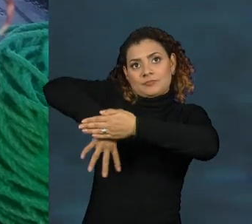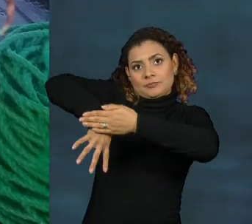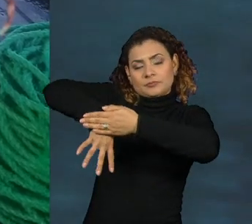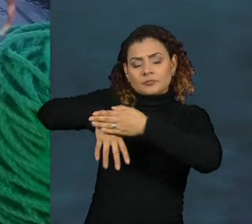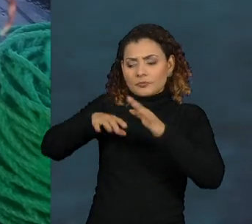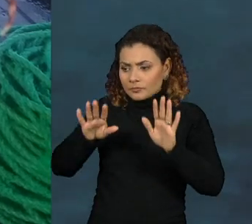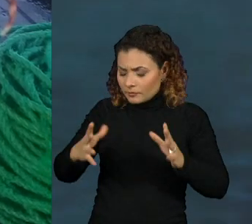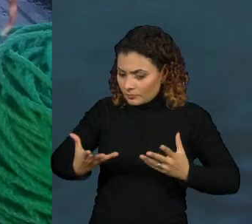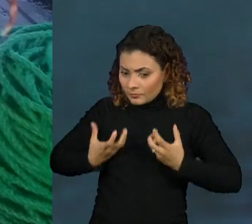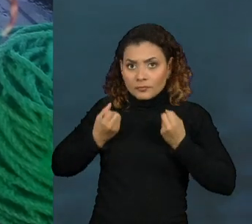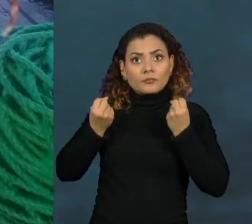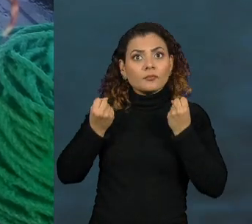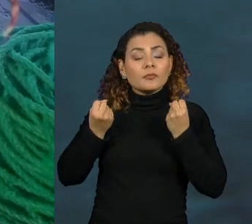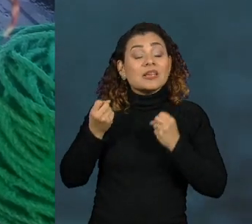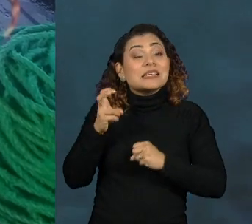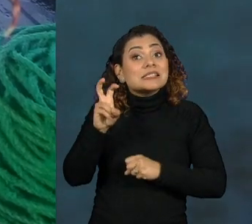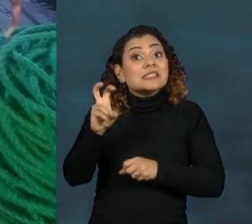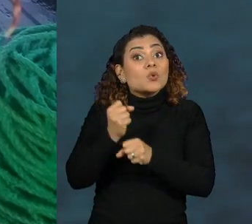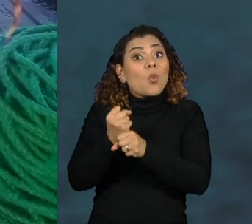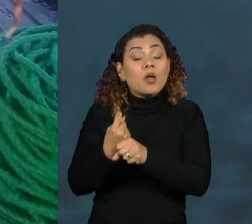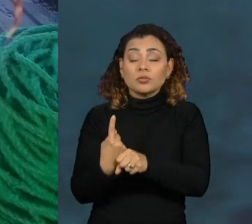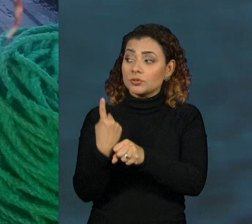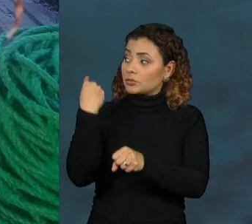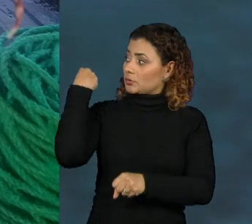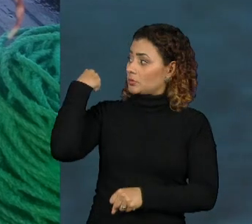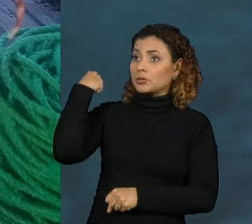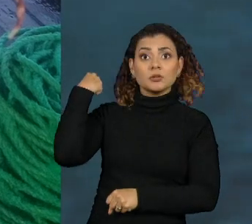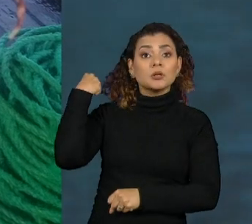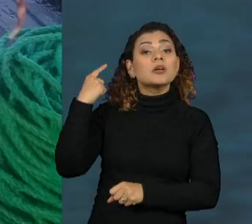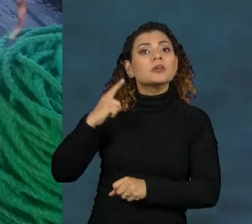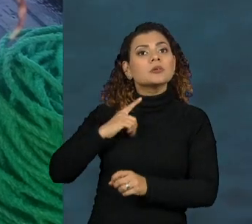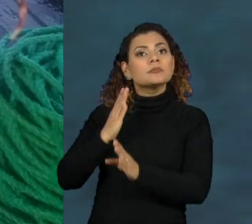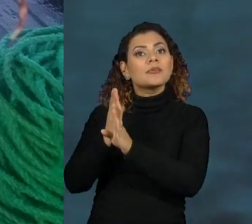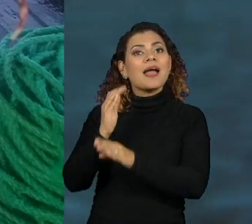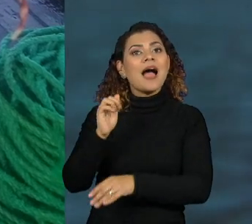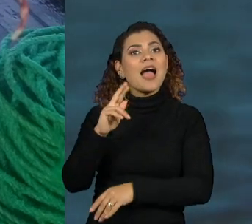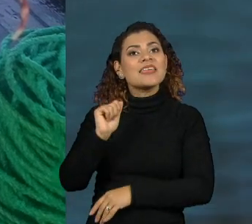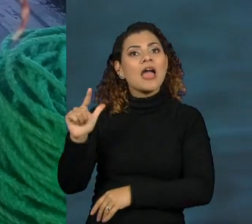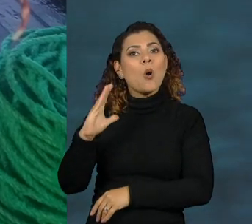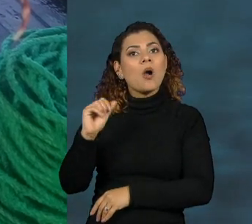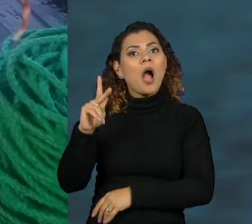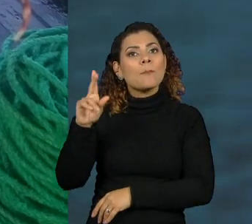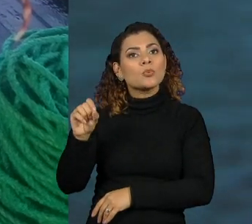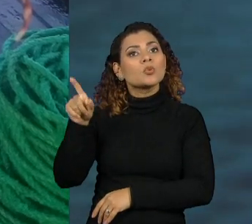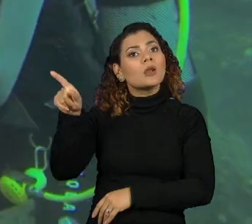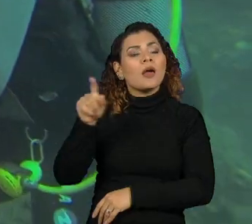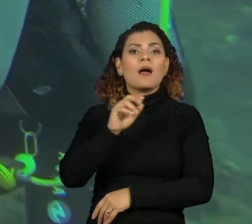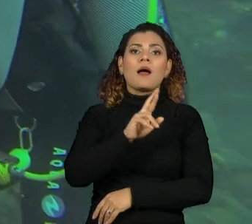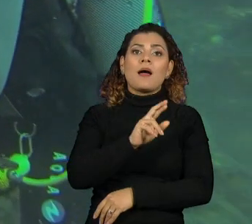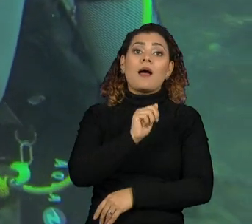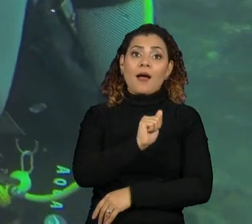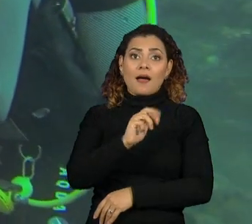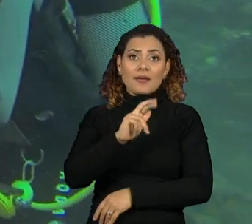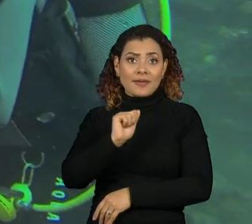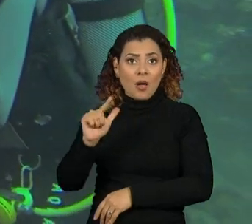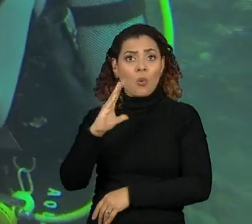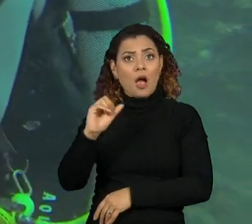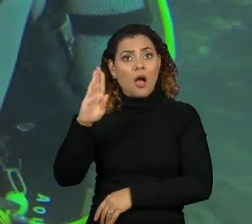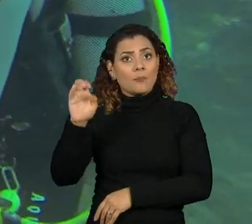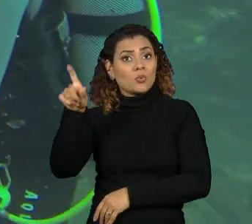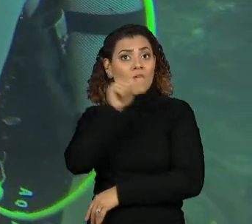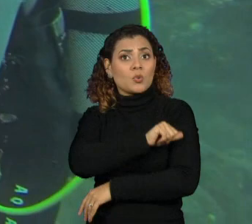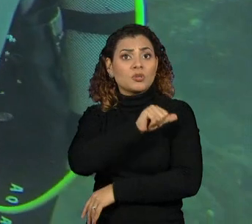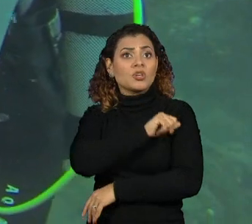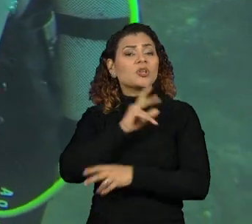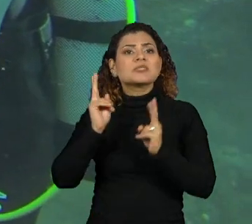A surpresa é que 5 anos antes, ele foi visto em Arraial do Cabo, no Rio de Janeiro. A região é muito